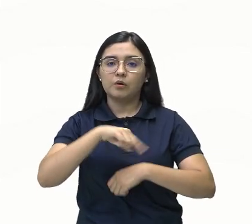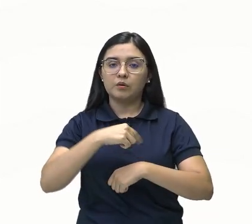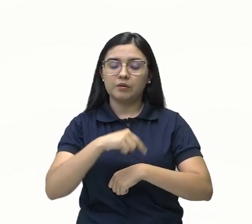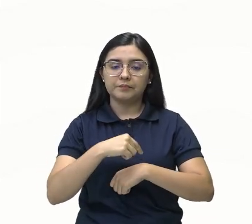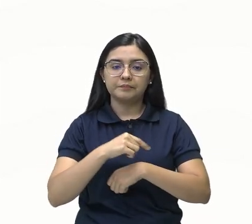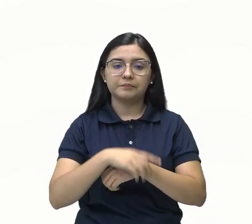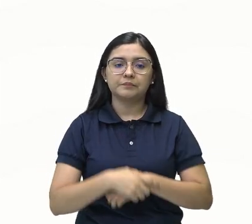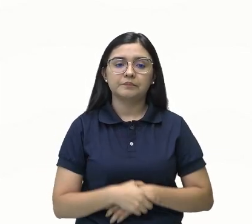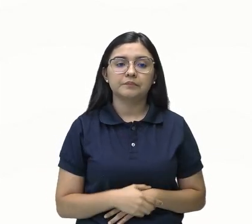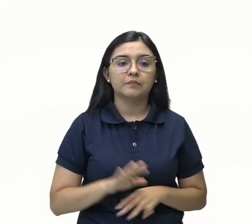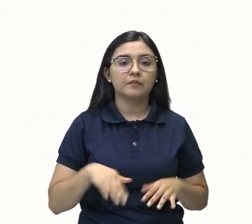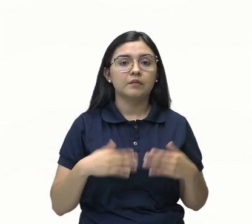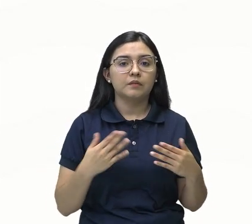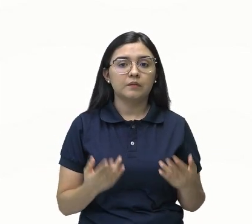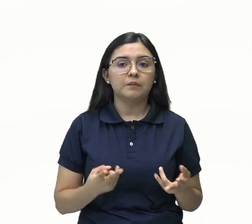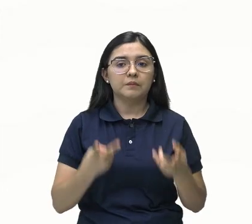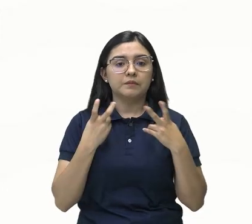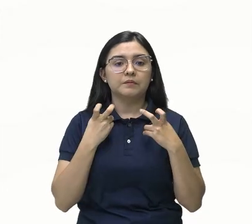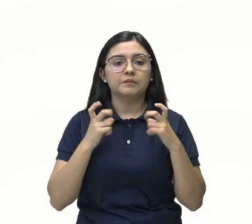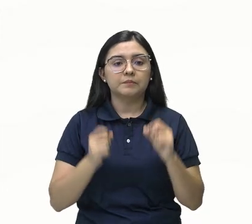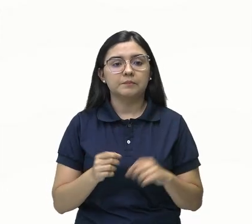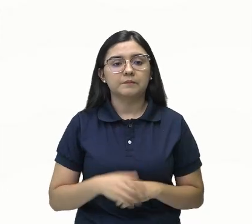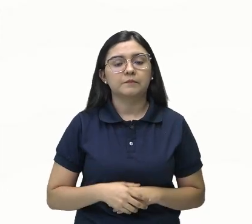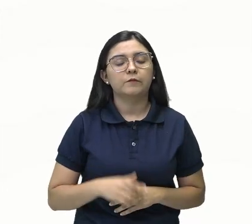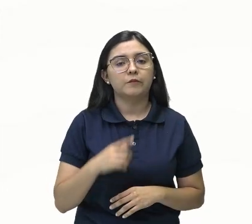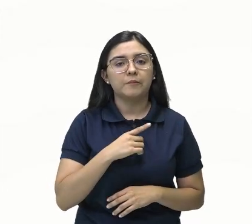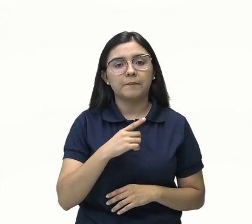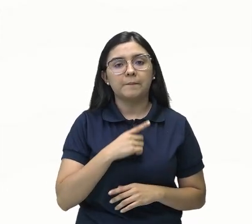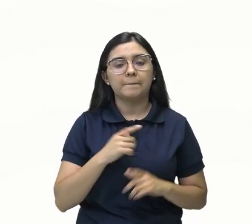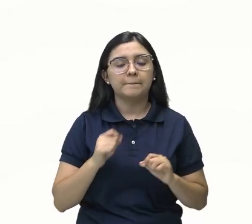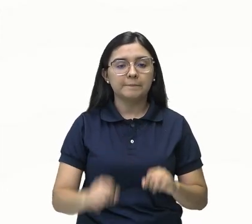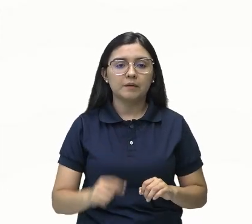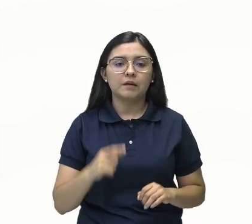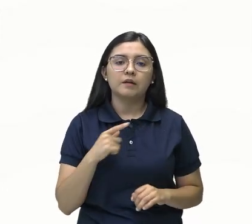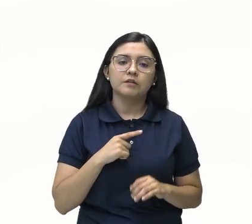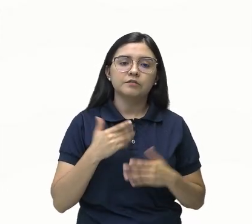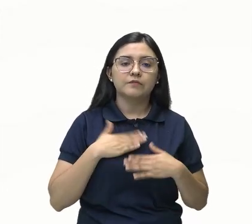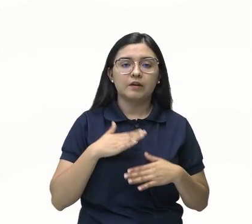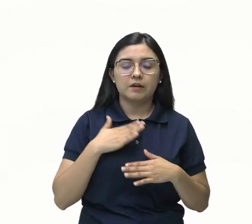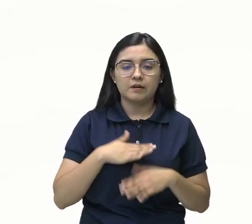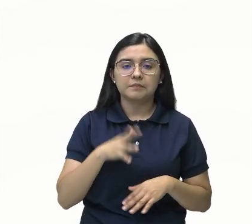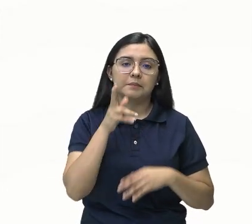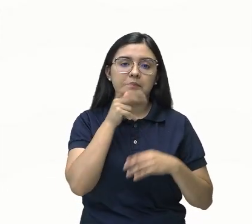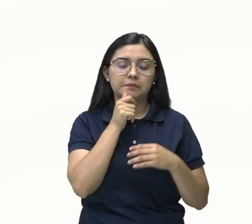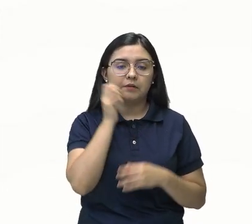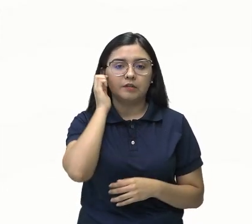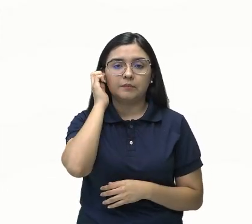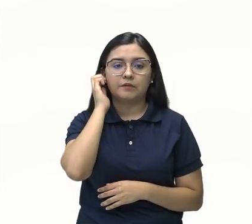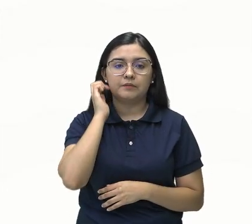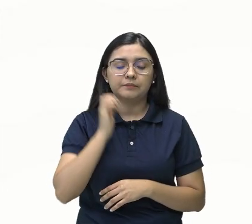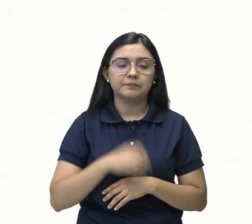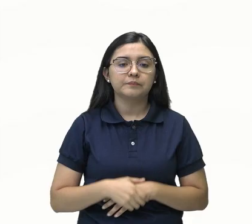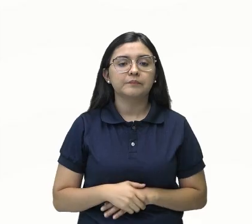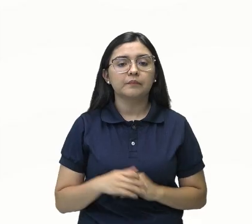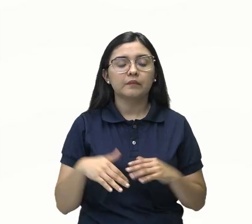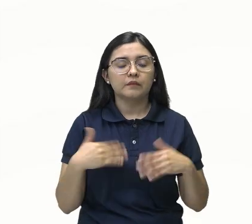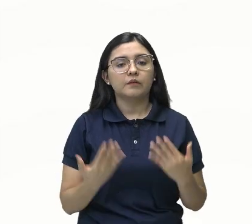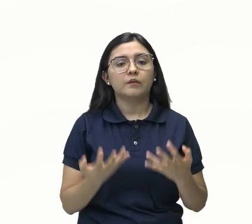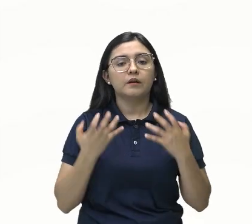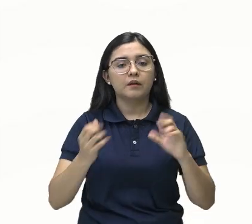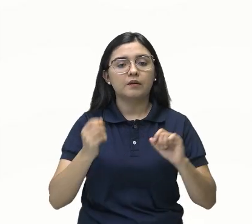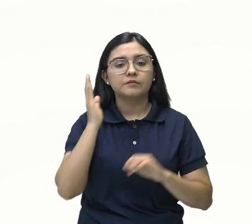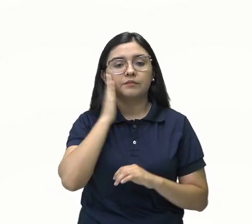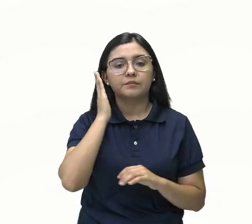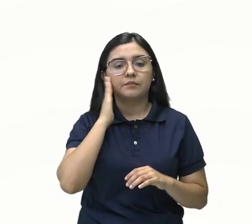Então, observe que veio mais devagar, apenas a 75 km por hora. E eu quero saber